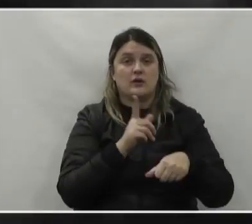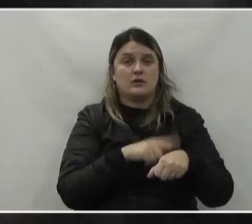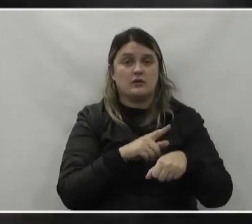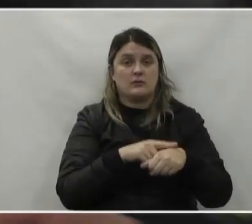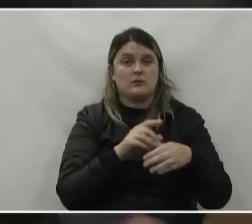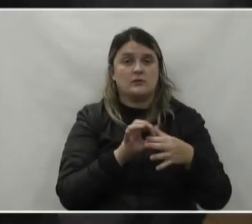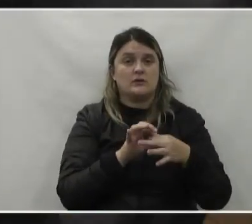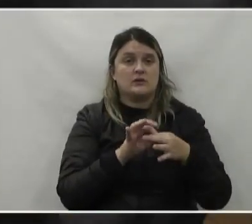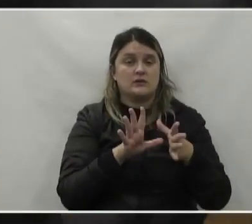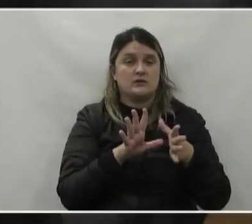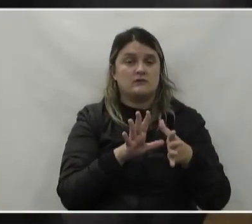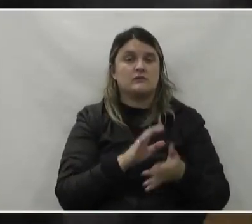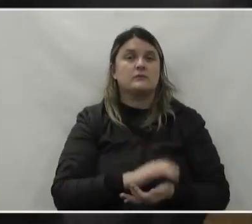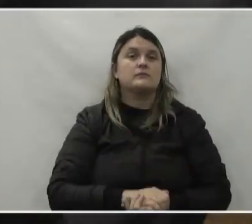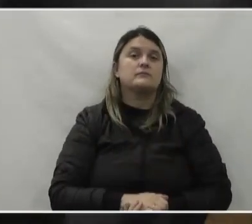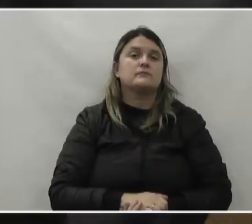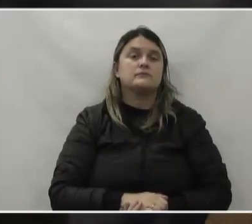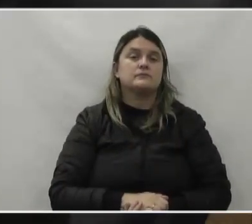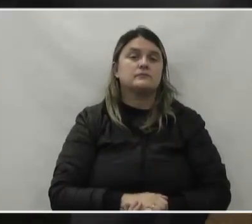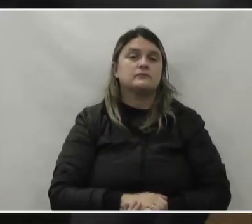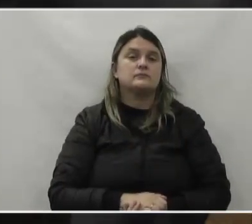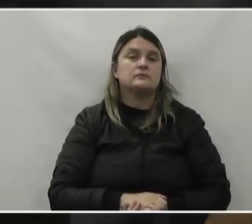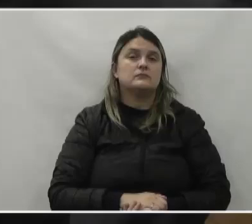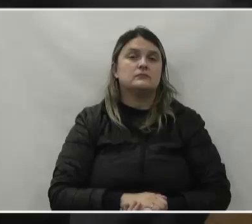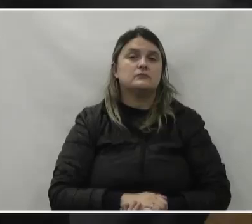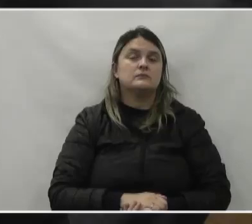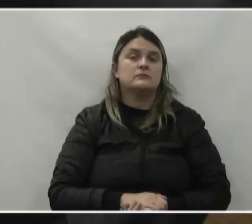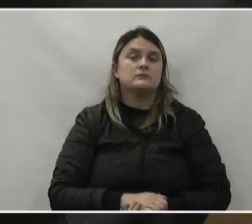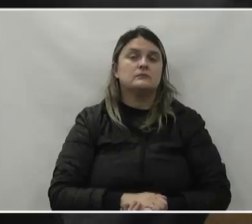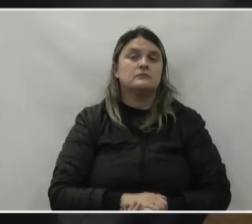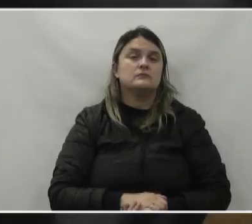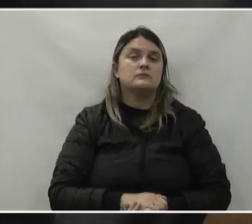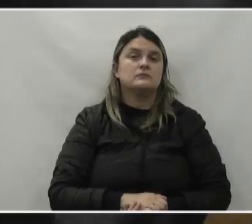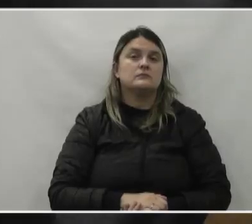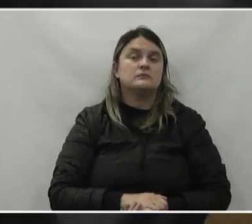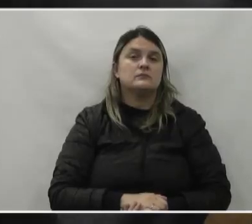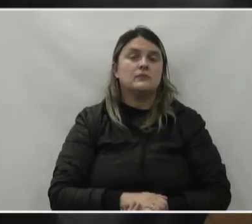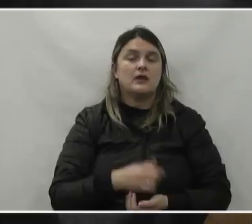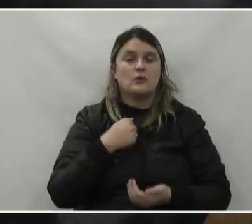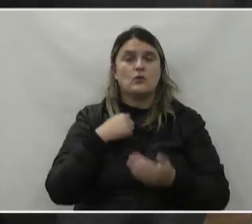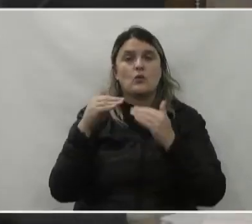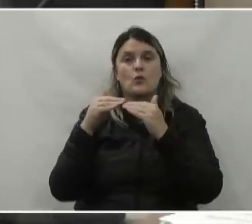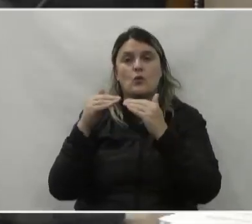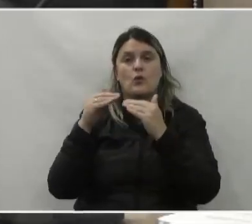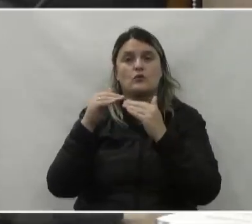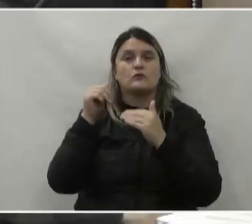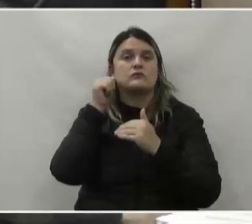livre, colaboro, né, com a fala da vereadora Thaís.